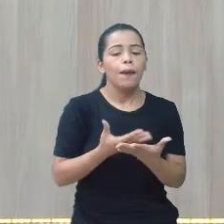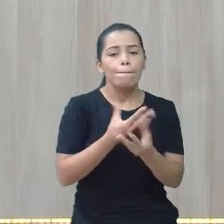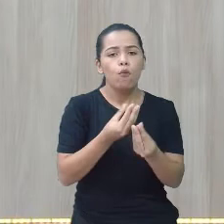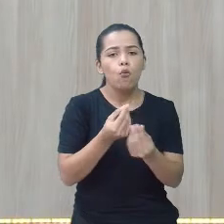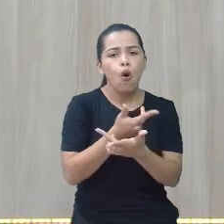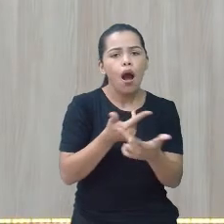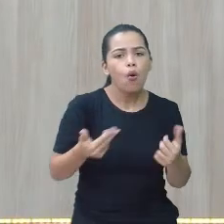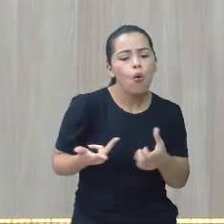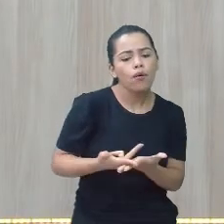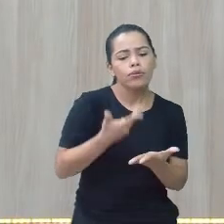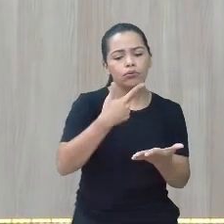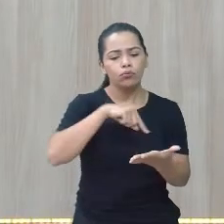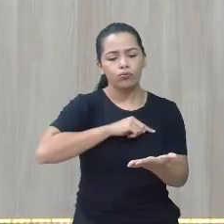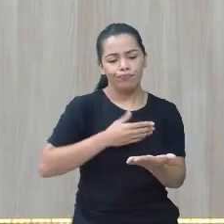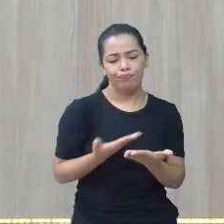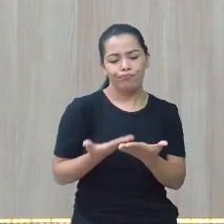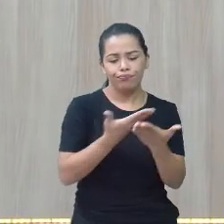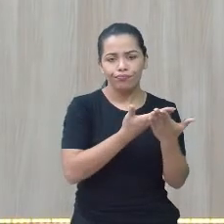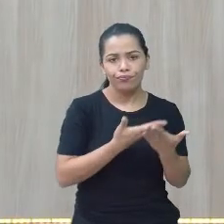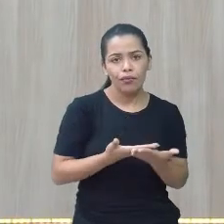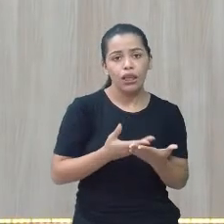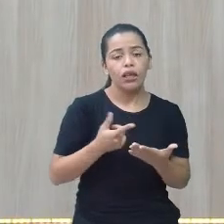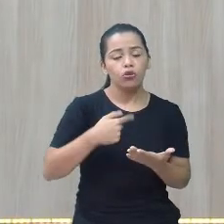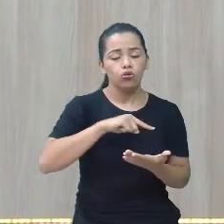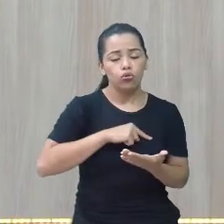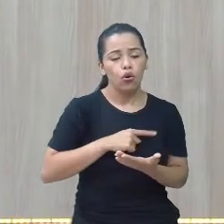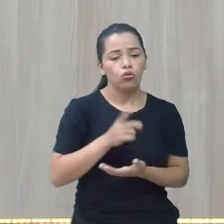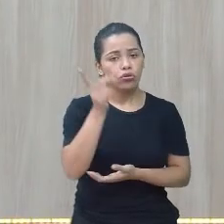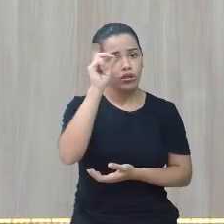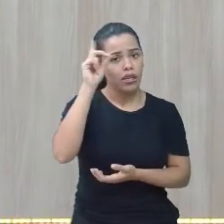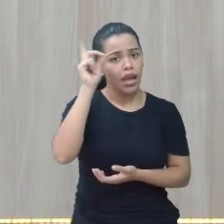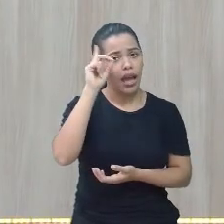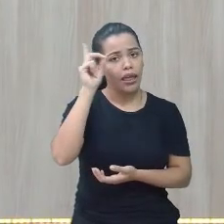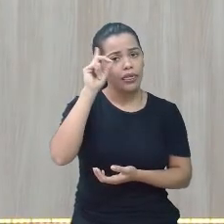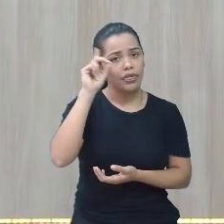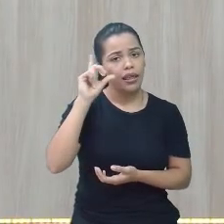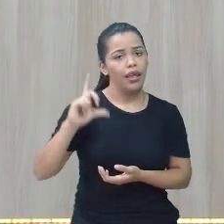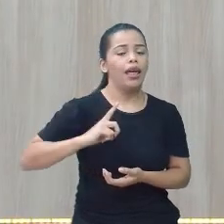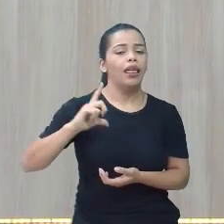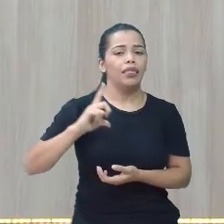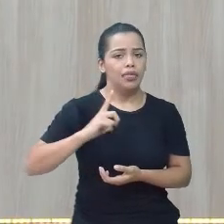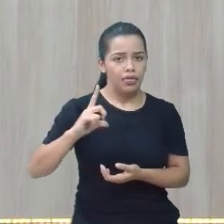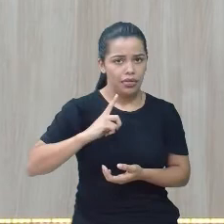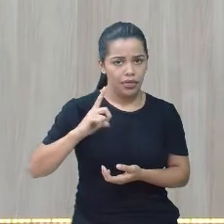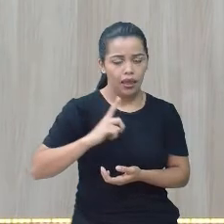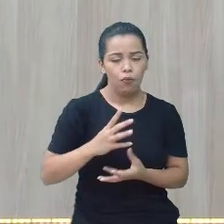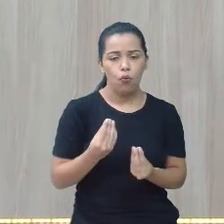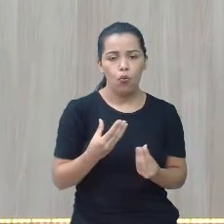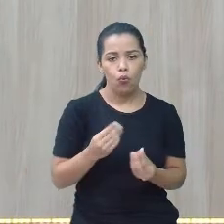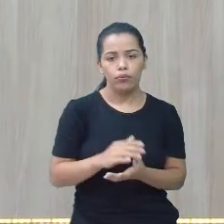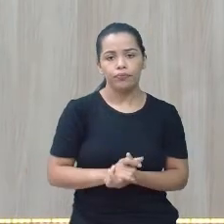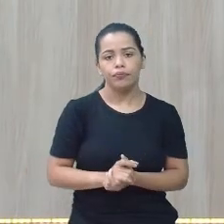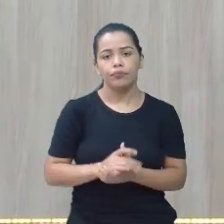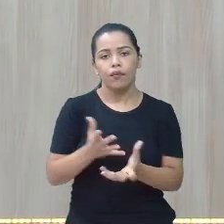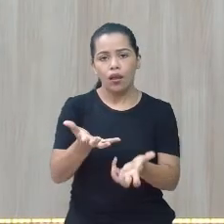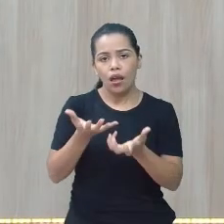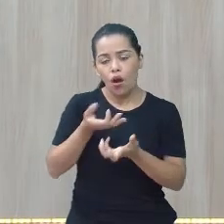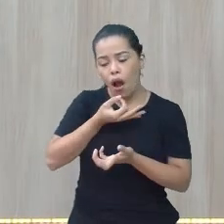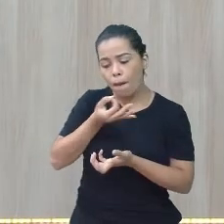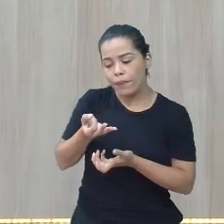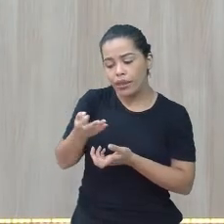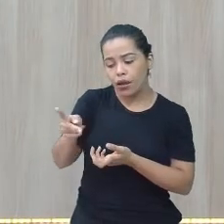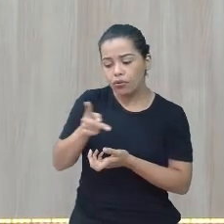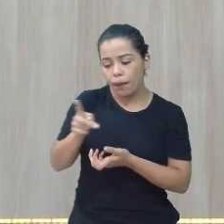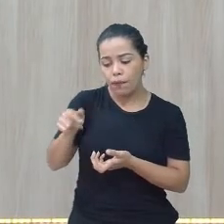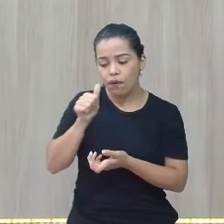ligados a isso daí, tá certo? Eu vou pedir a opinião da professora Briane sobre essa questão de chance, mais ou menos chance, para a